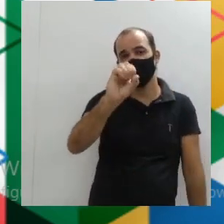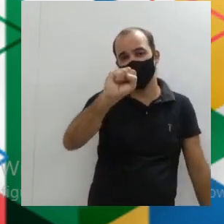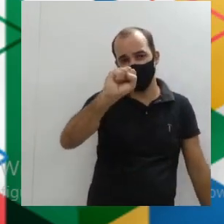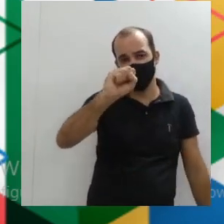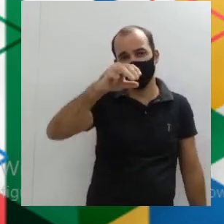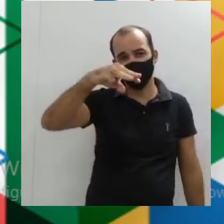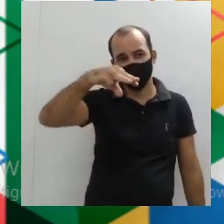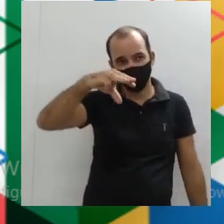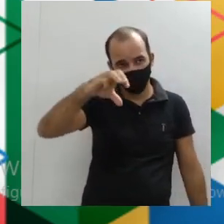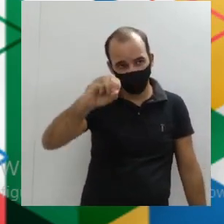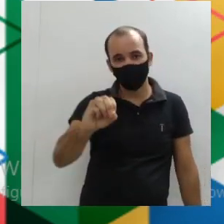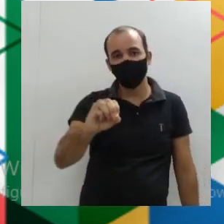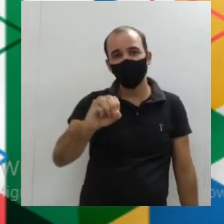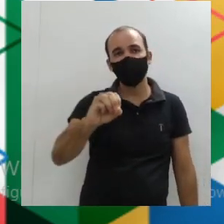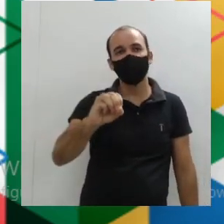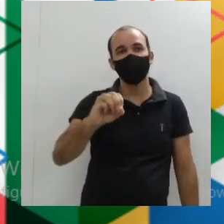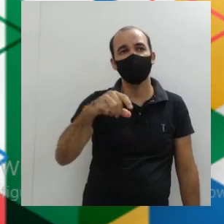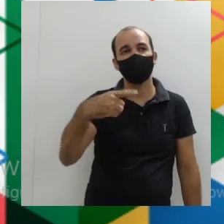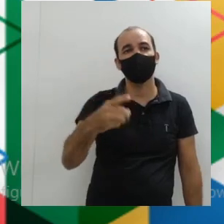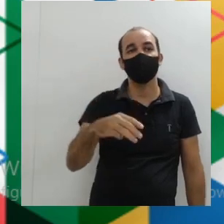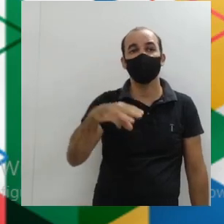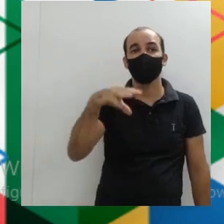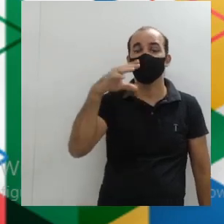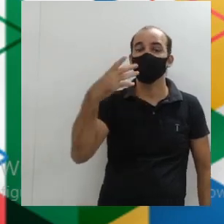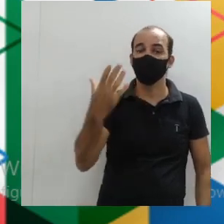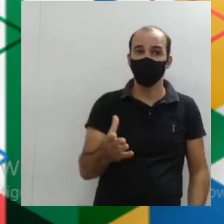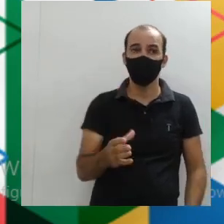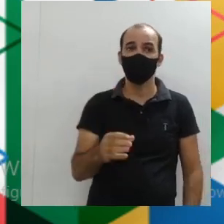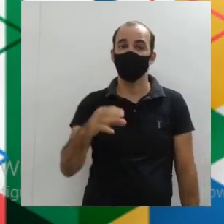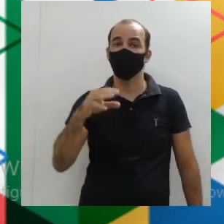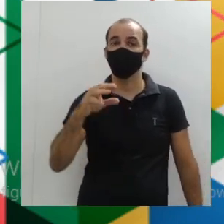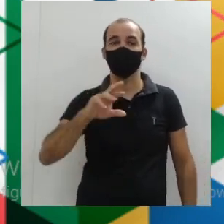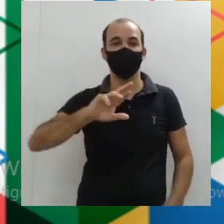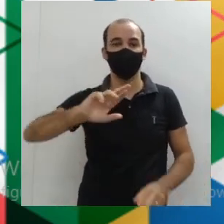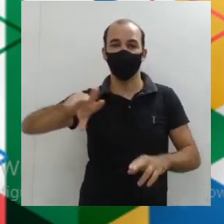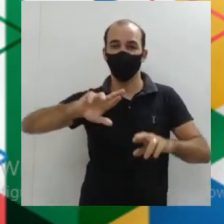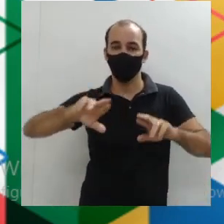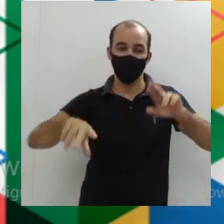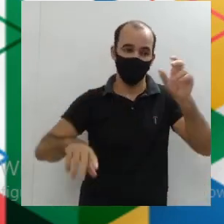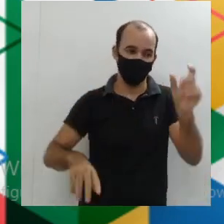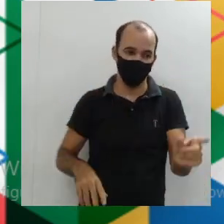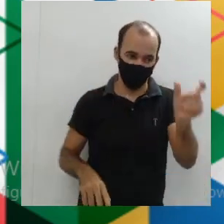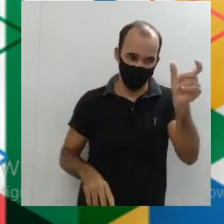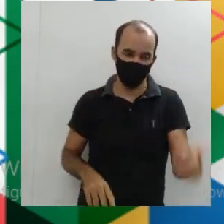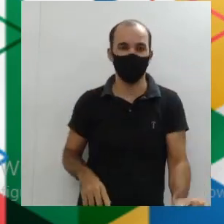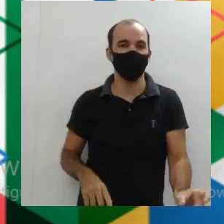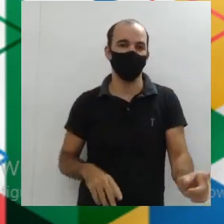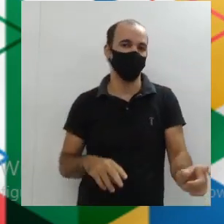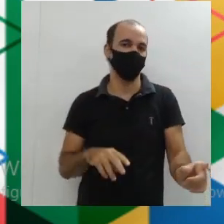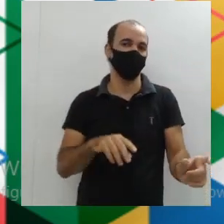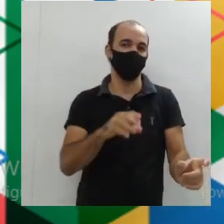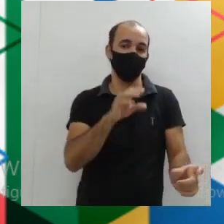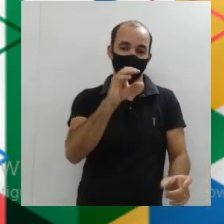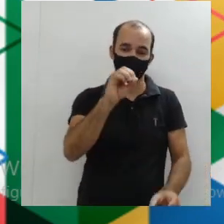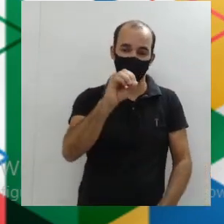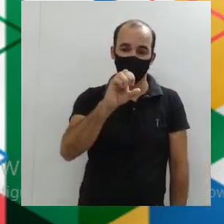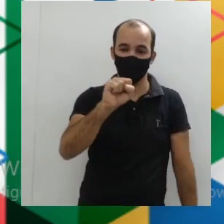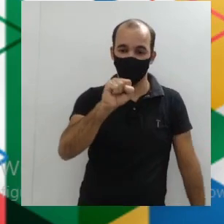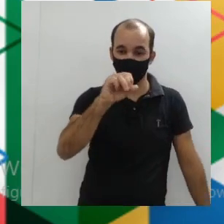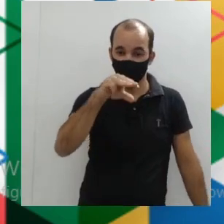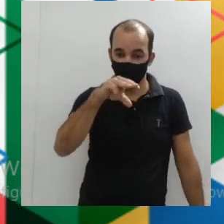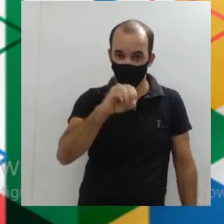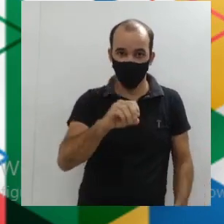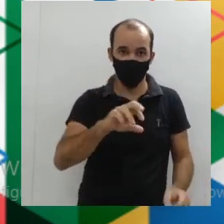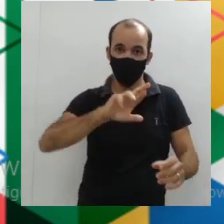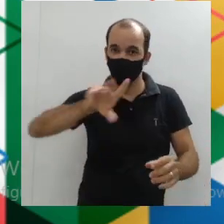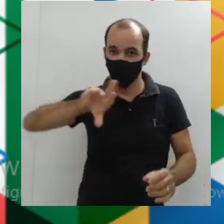aquele seu parente. Como é que você vê esse seu parente? Ou as meninas aí mais apaixonadas, que por algum cosmo aí da vida, dizem assim,